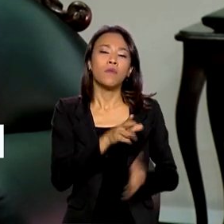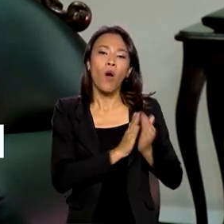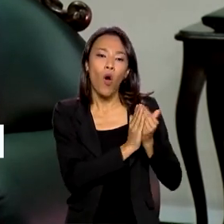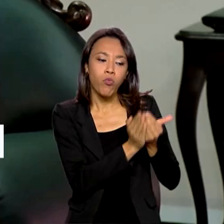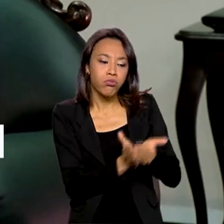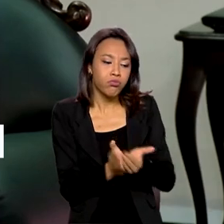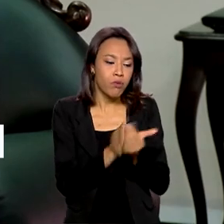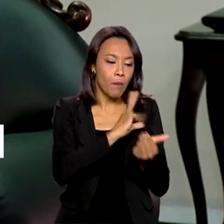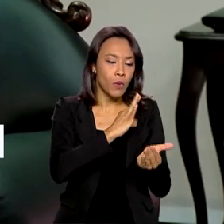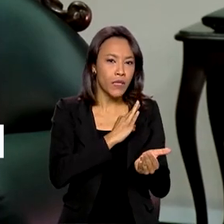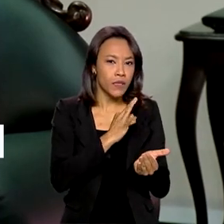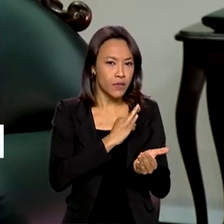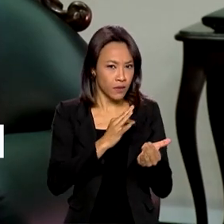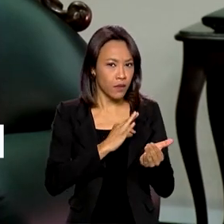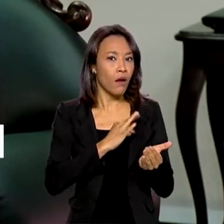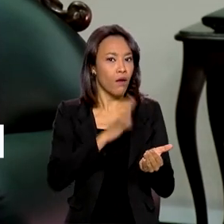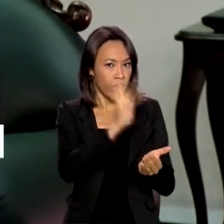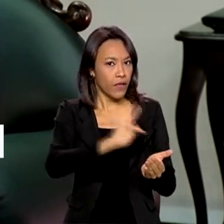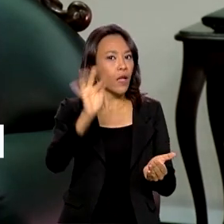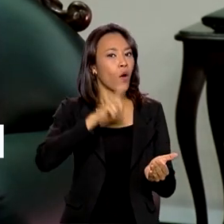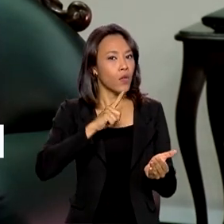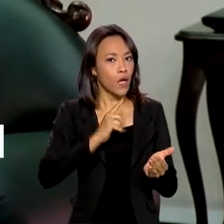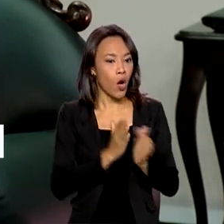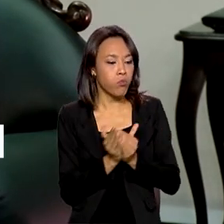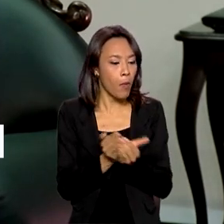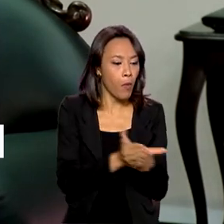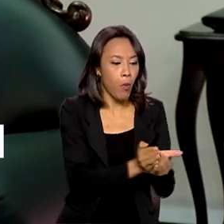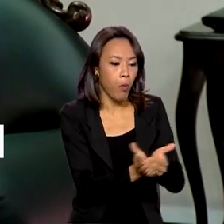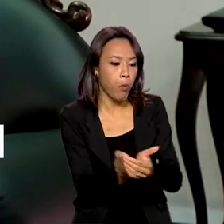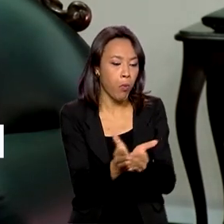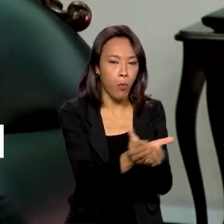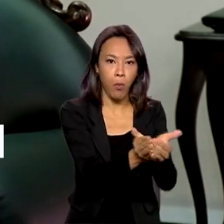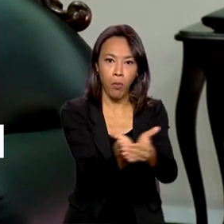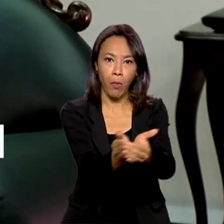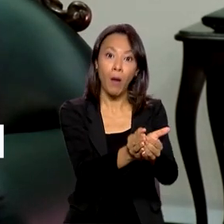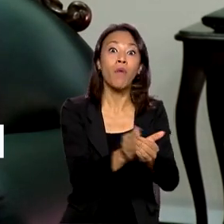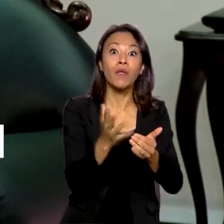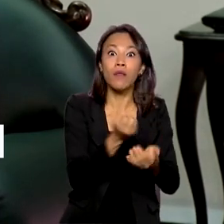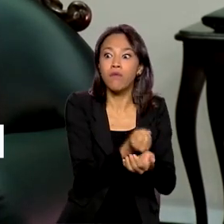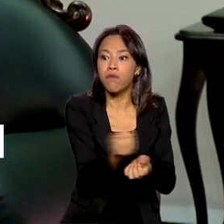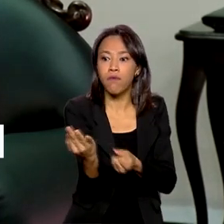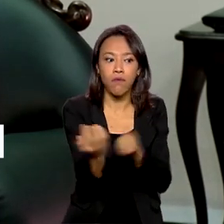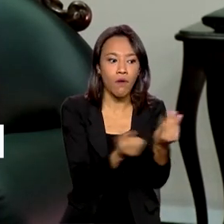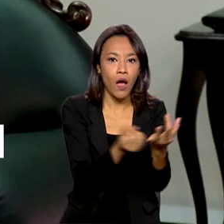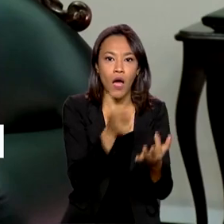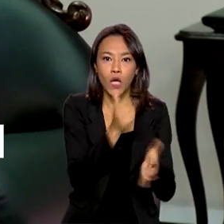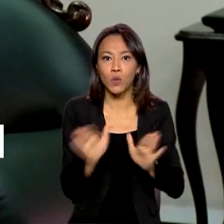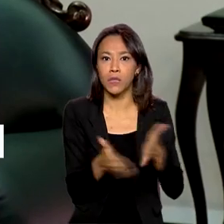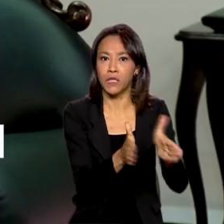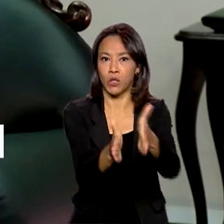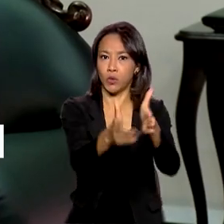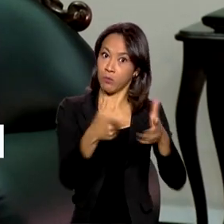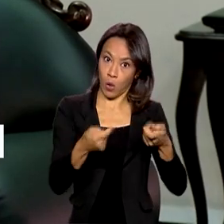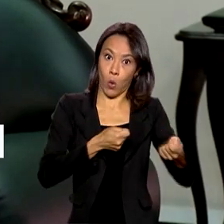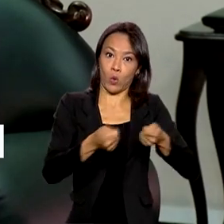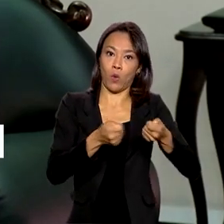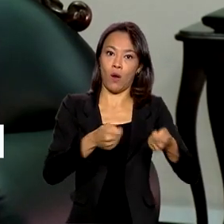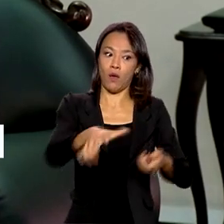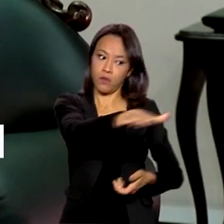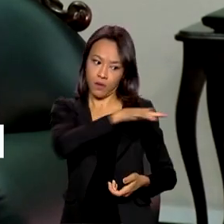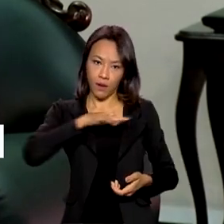que a polícia deu já tem algumas bases ali ao a questão dos rios ali é muito importante para o controle de toda a região